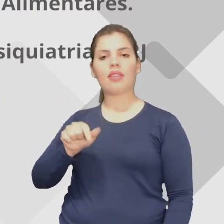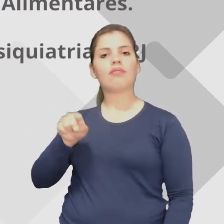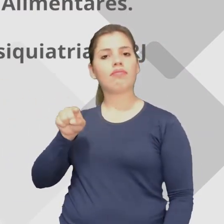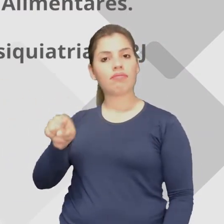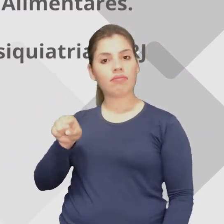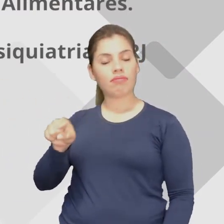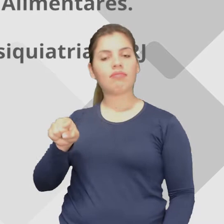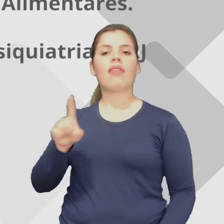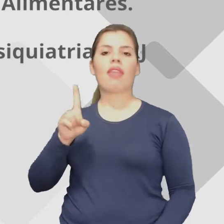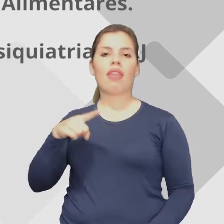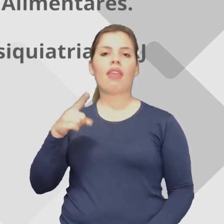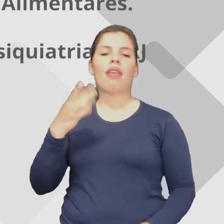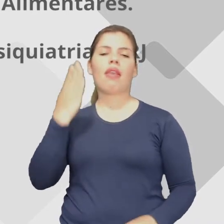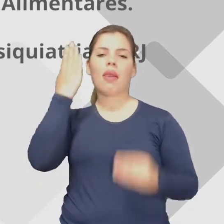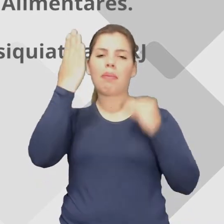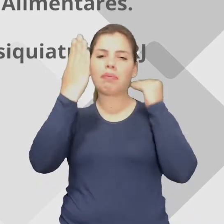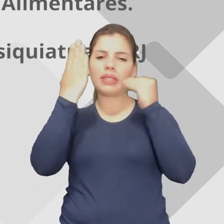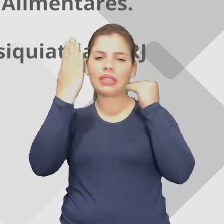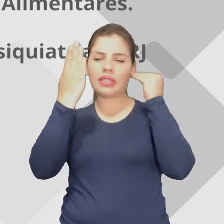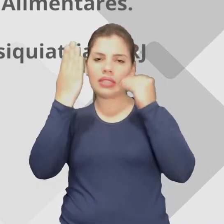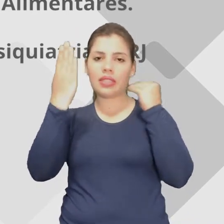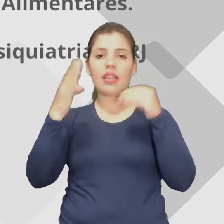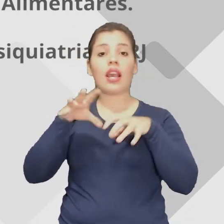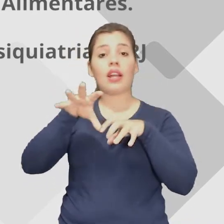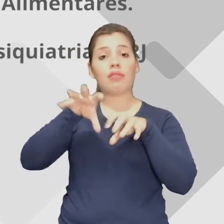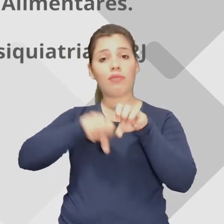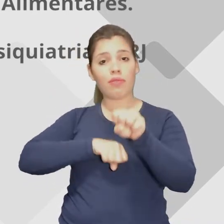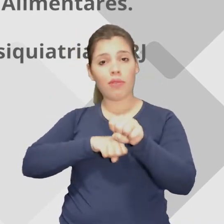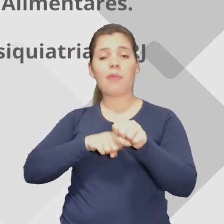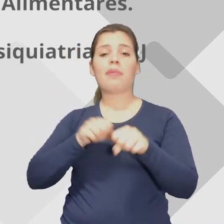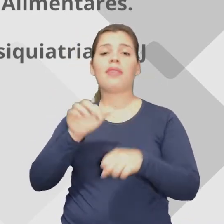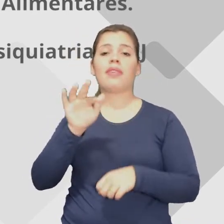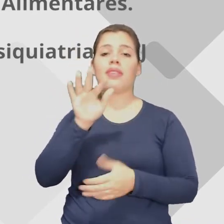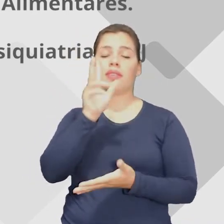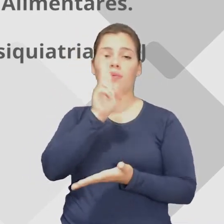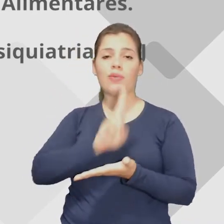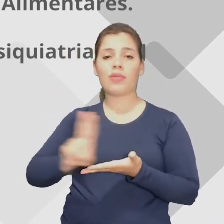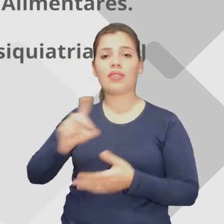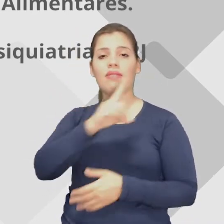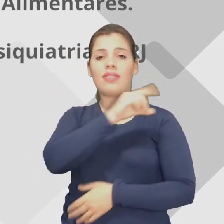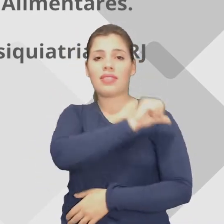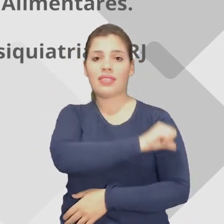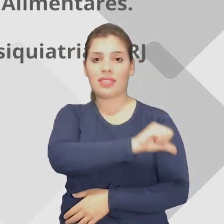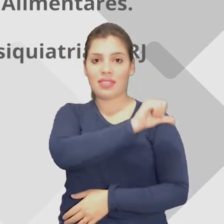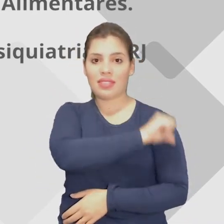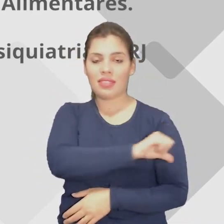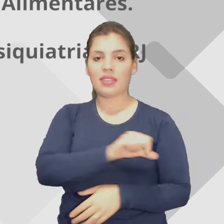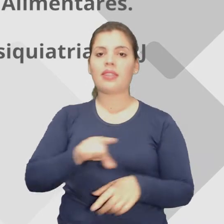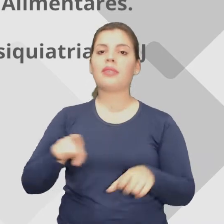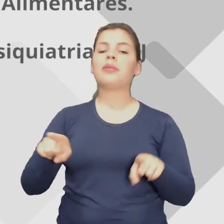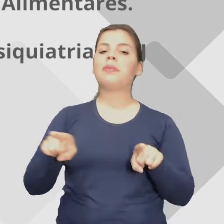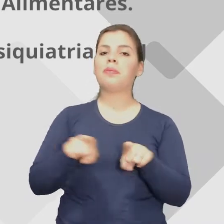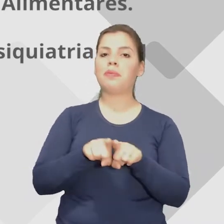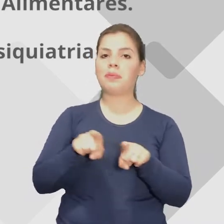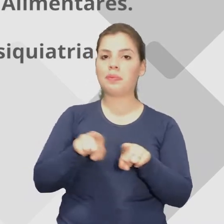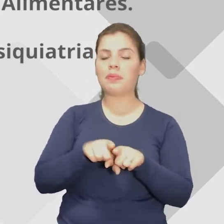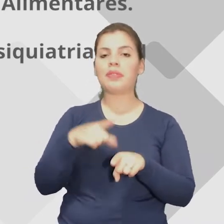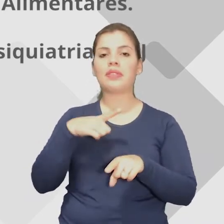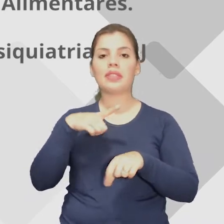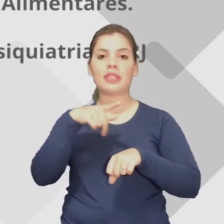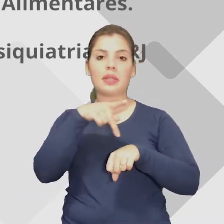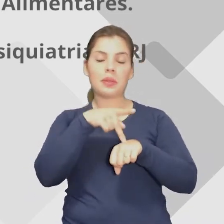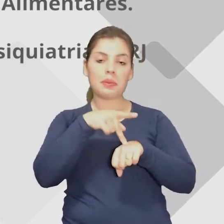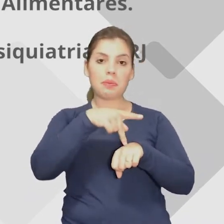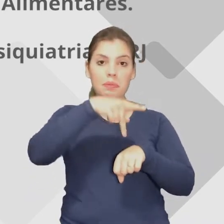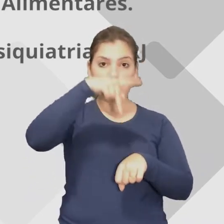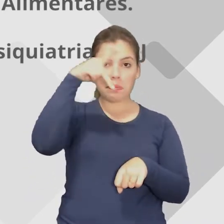e psiquiatra, formada pelo Instituto de Psiquiatria da Universidade Federal do Rio de Janeiro. Ela também é especialista em transtornos